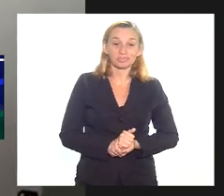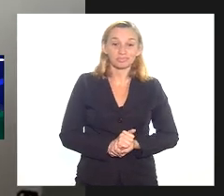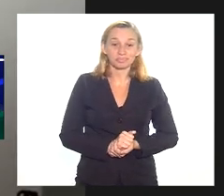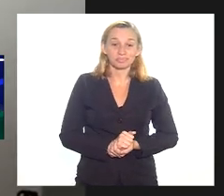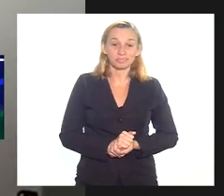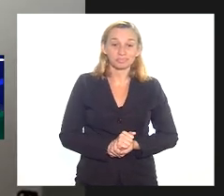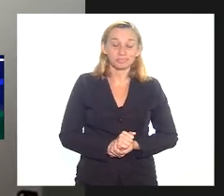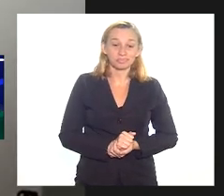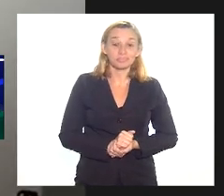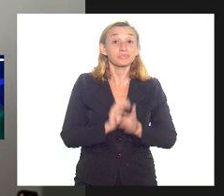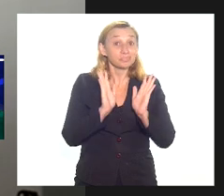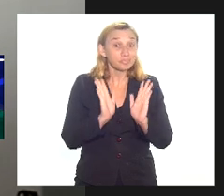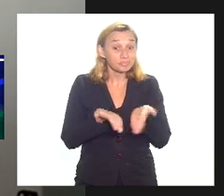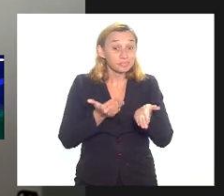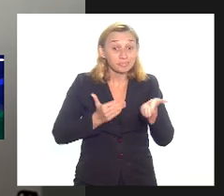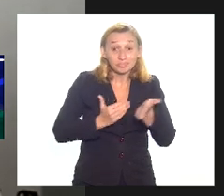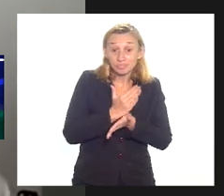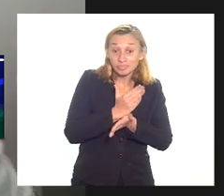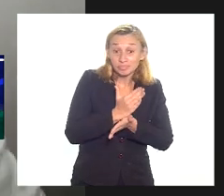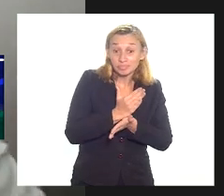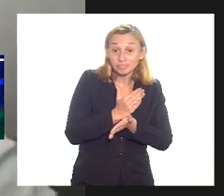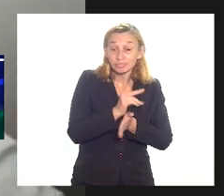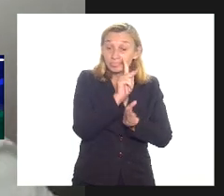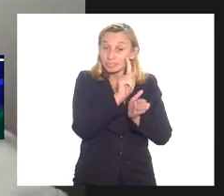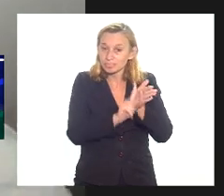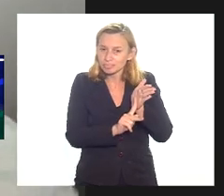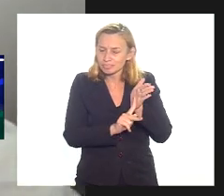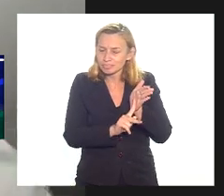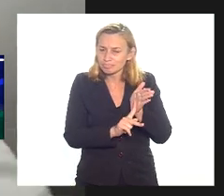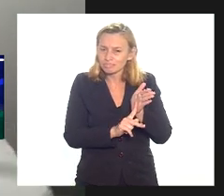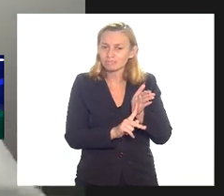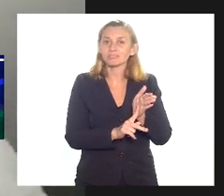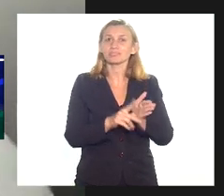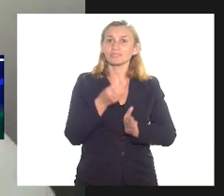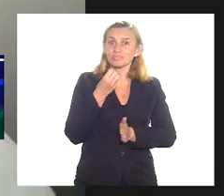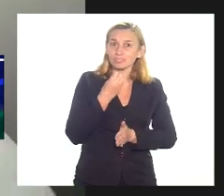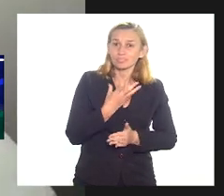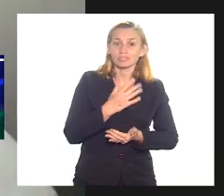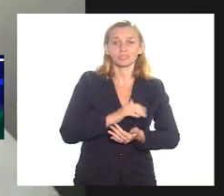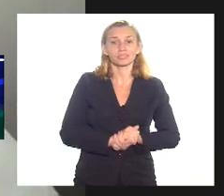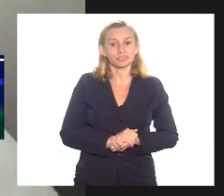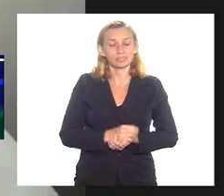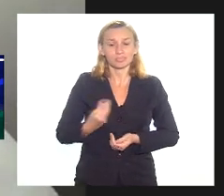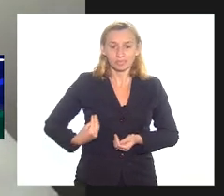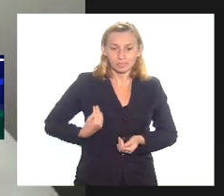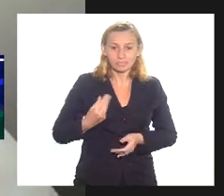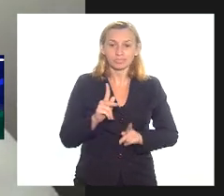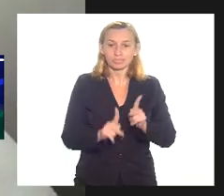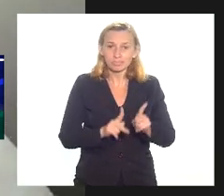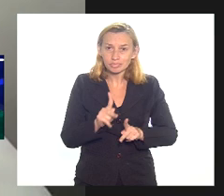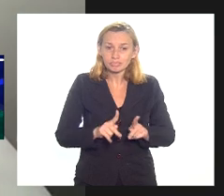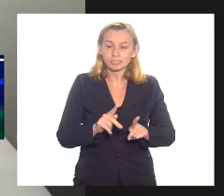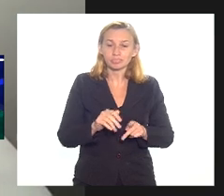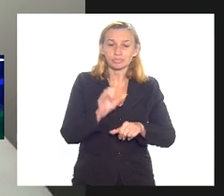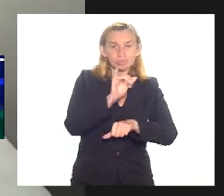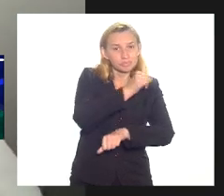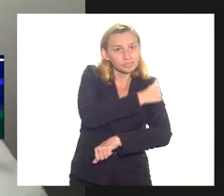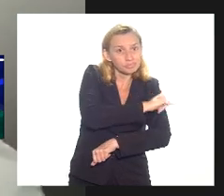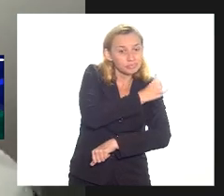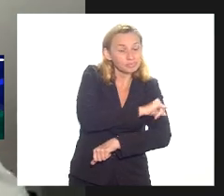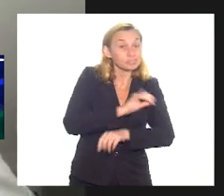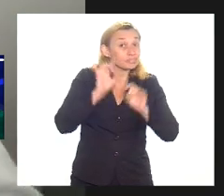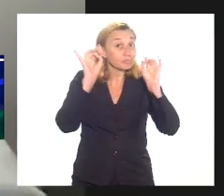Hoje aprovamos projetos essenciais para a vida da nossa população no Rio de Janeiro,